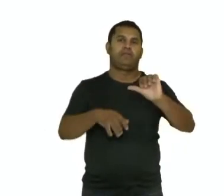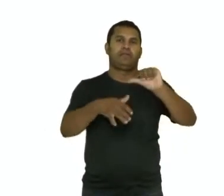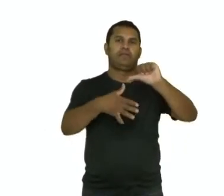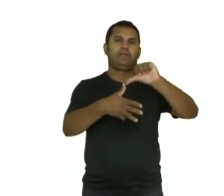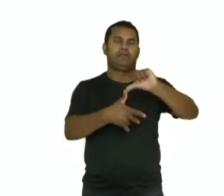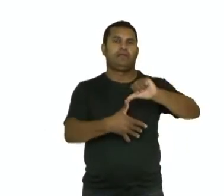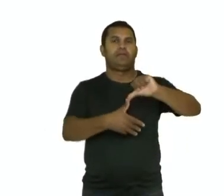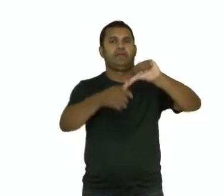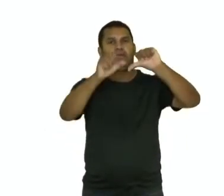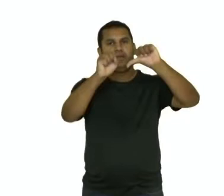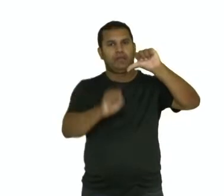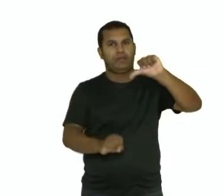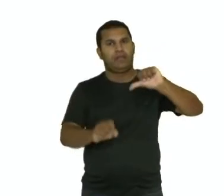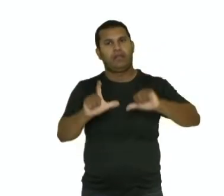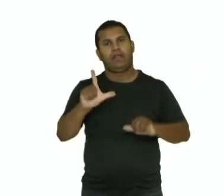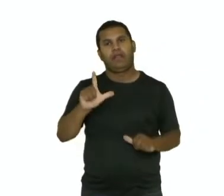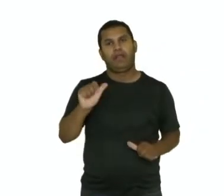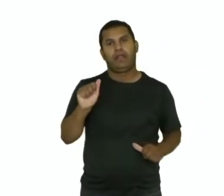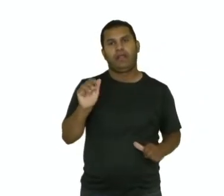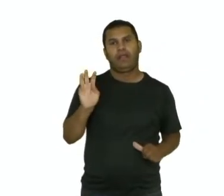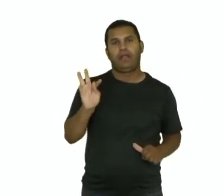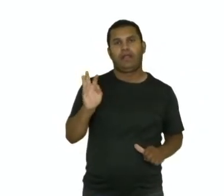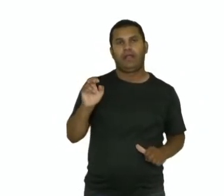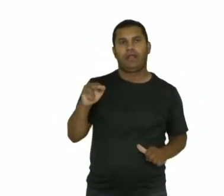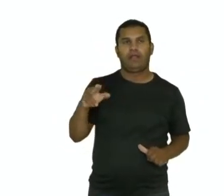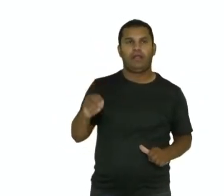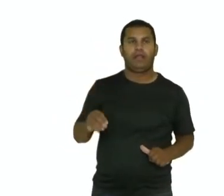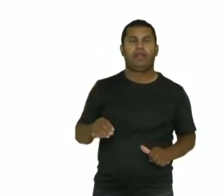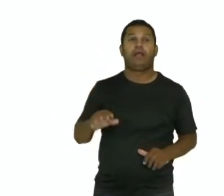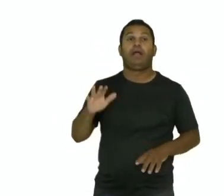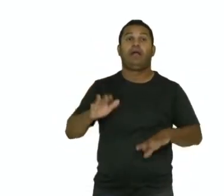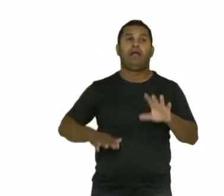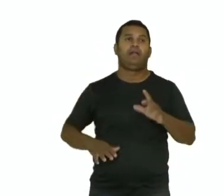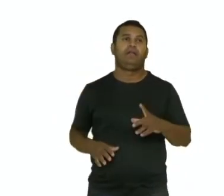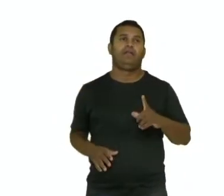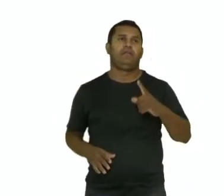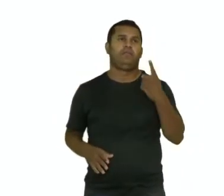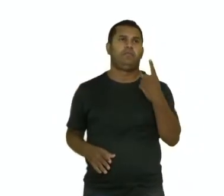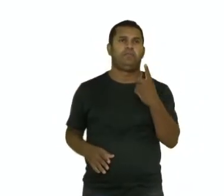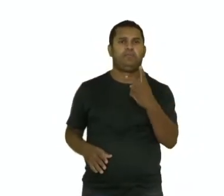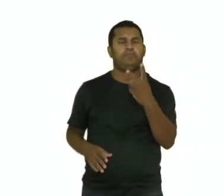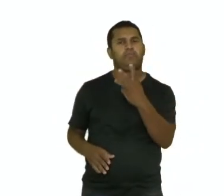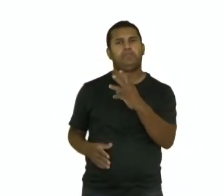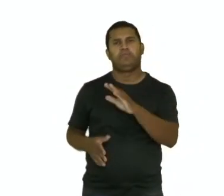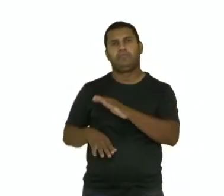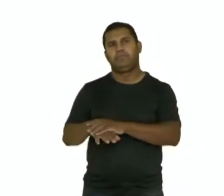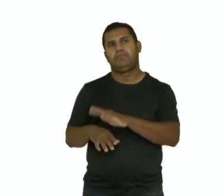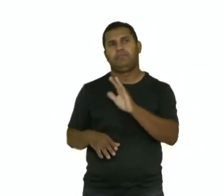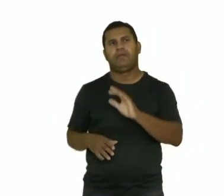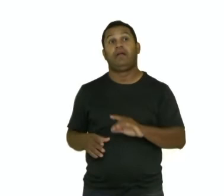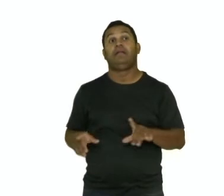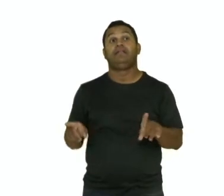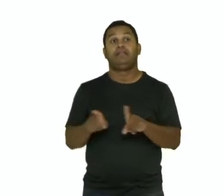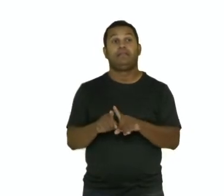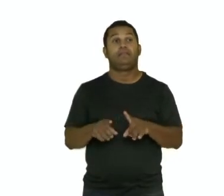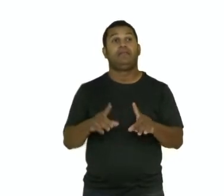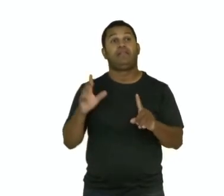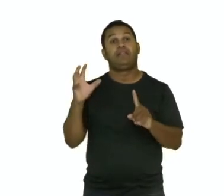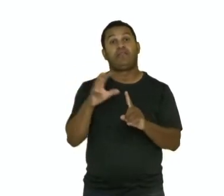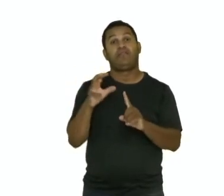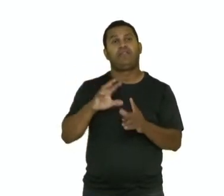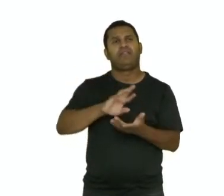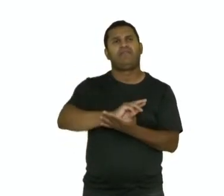combinando não só um ritmo, mas às vezes dois, três, e também tendo influência de várias músicas.